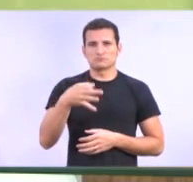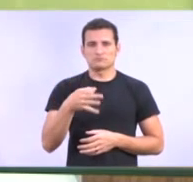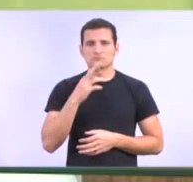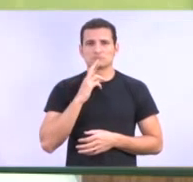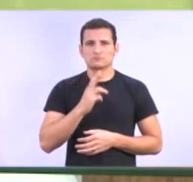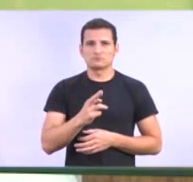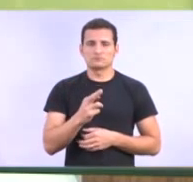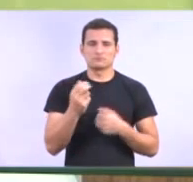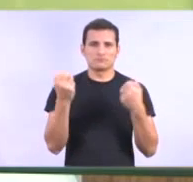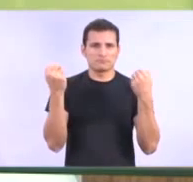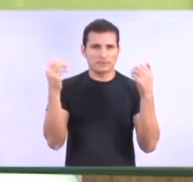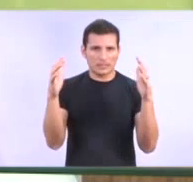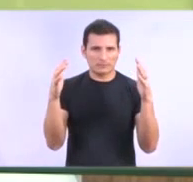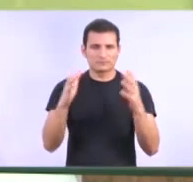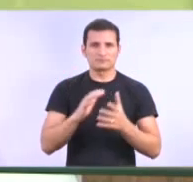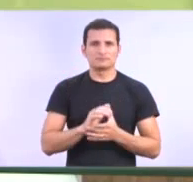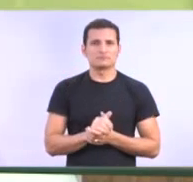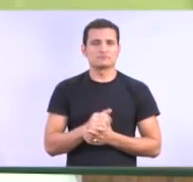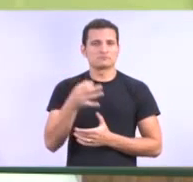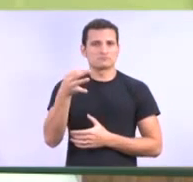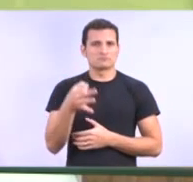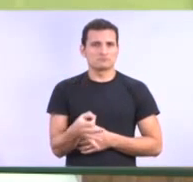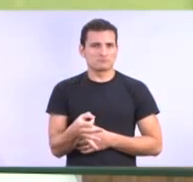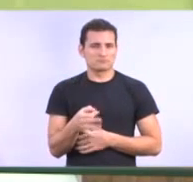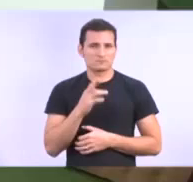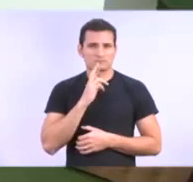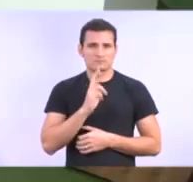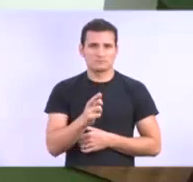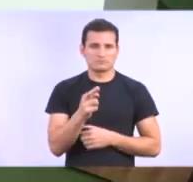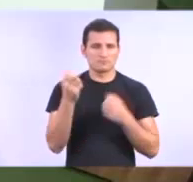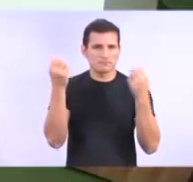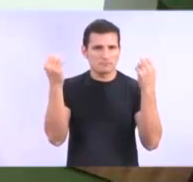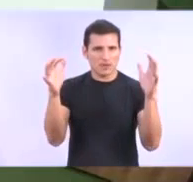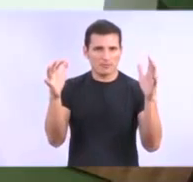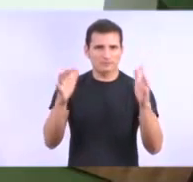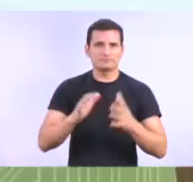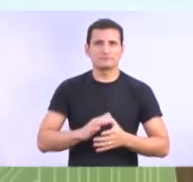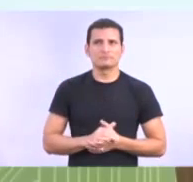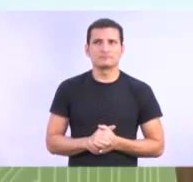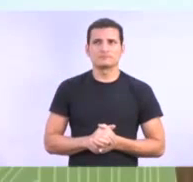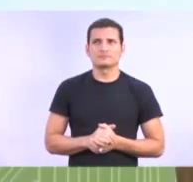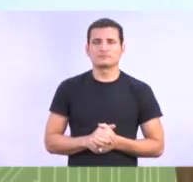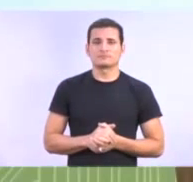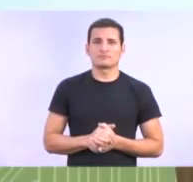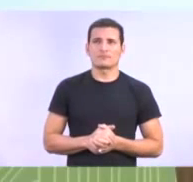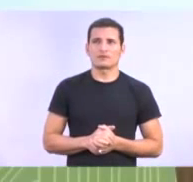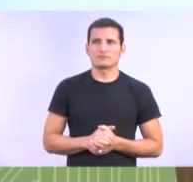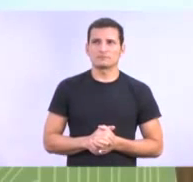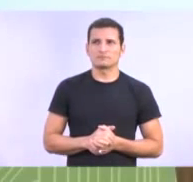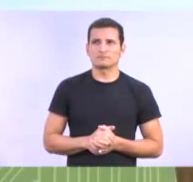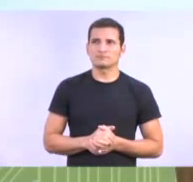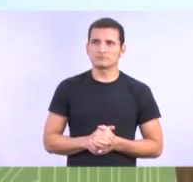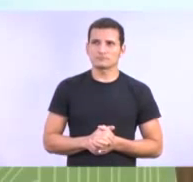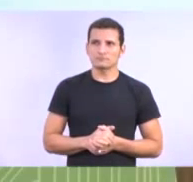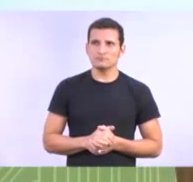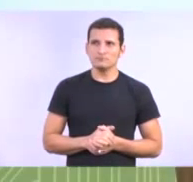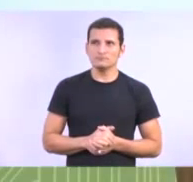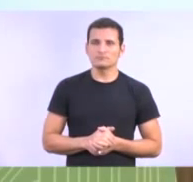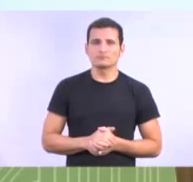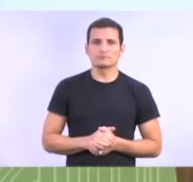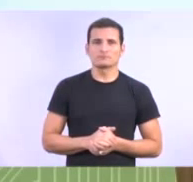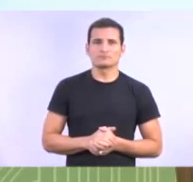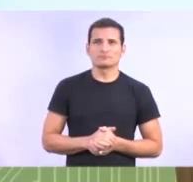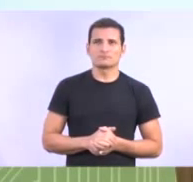parabéns, Jusce. A resposta está correta. Parabéns, mas vamos desenvolver cada item novamente para ficar